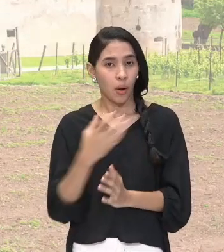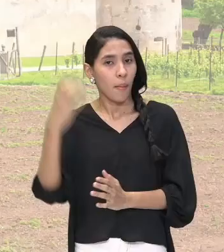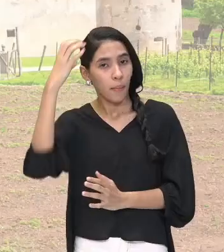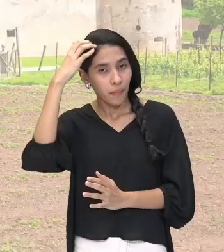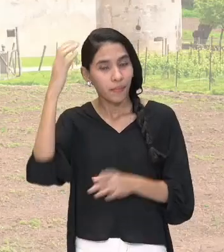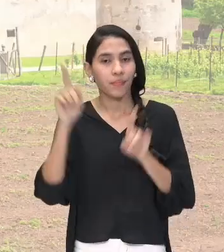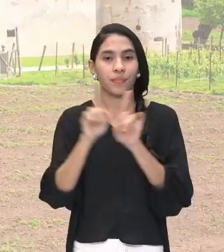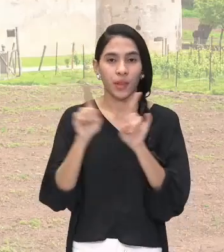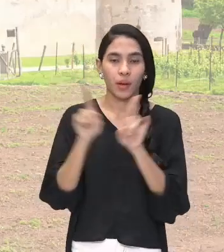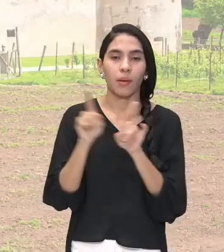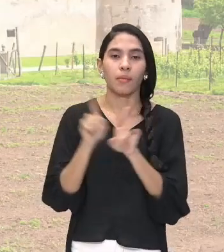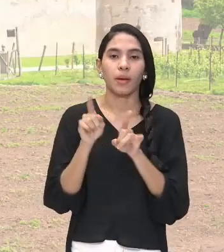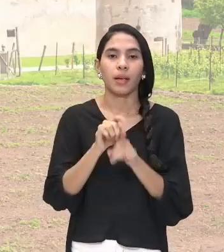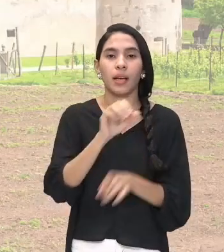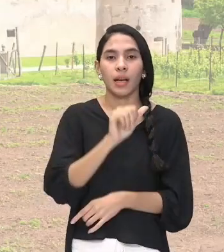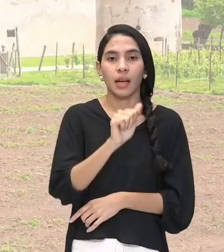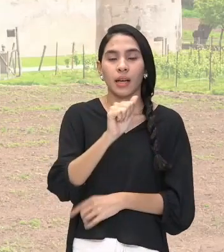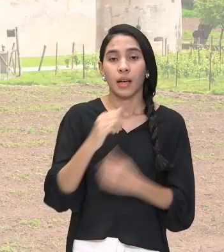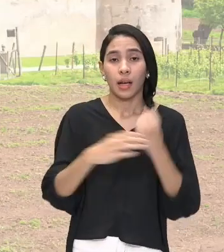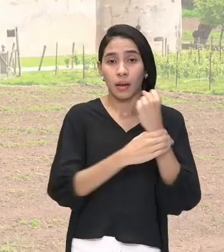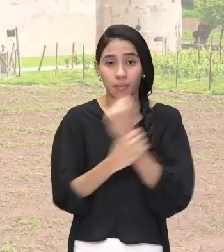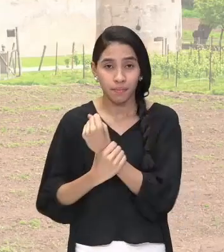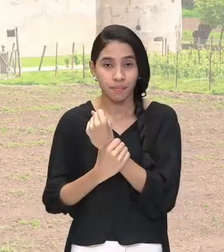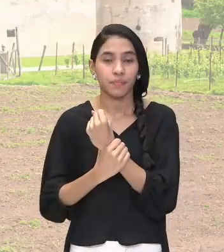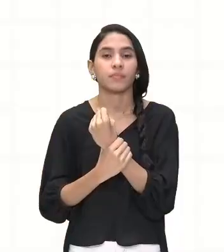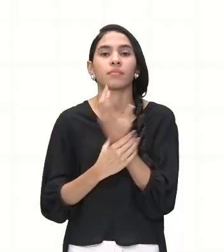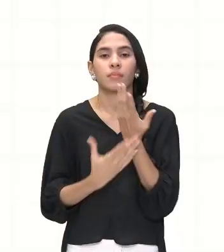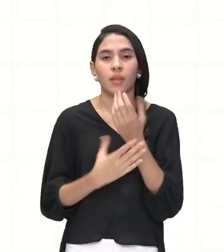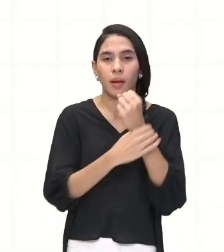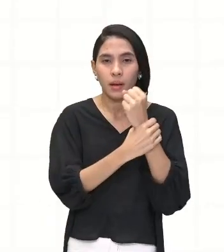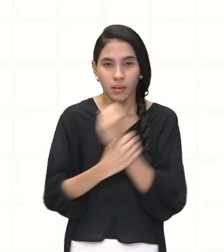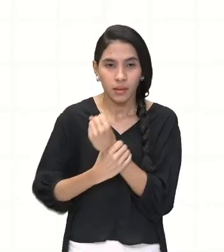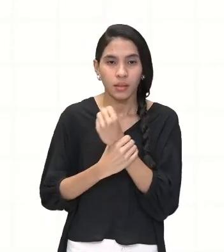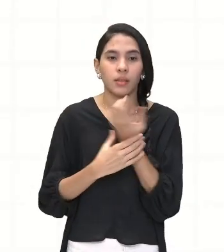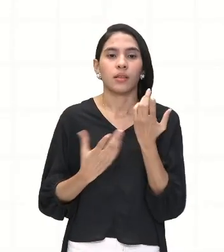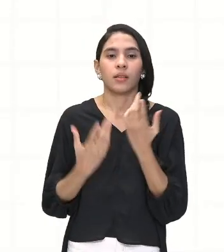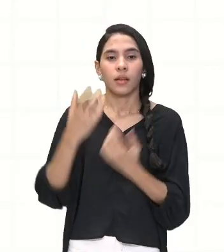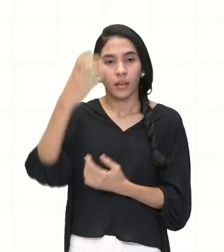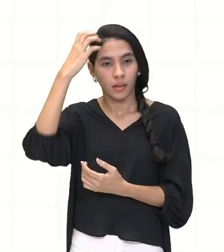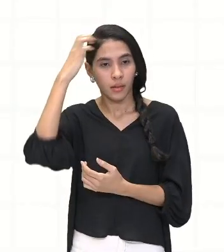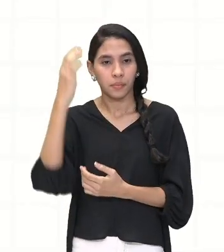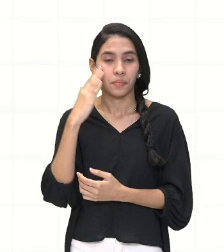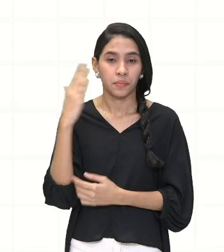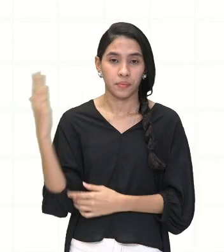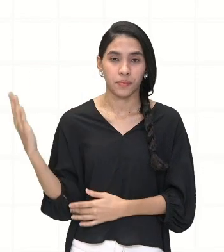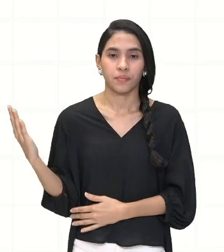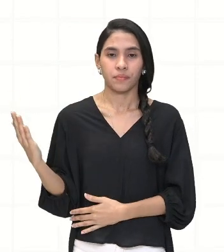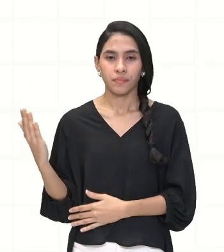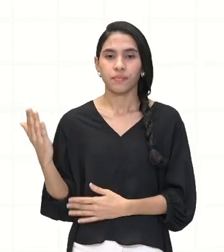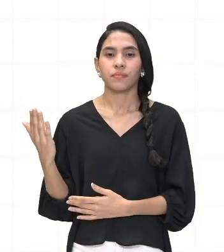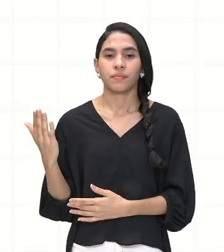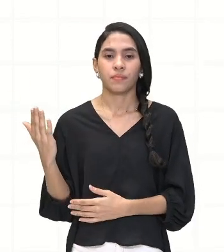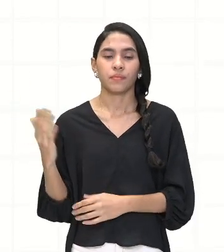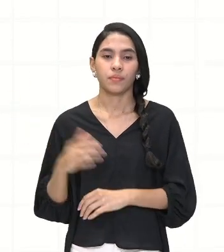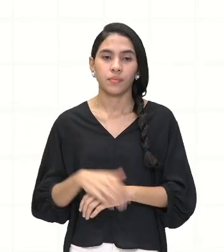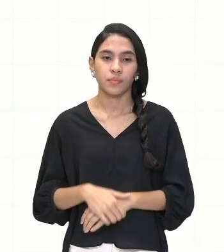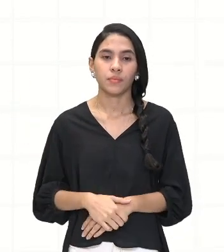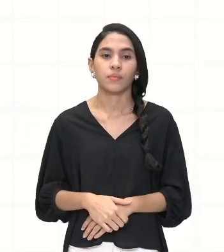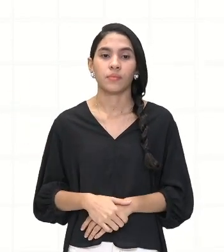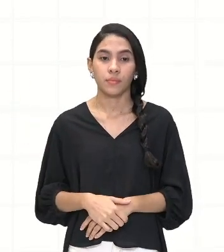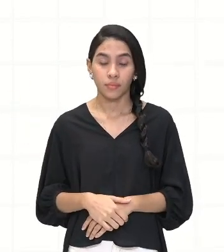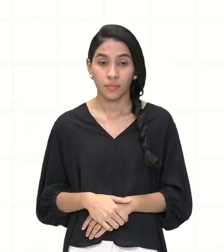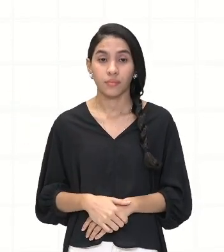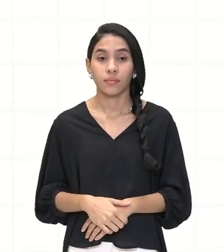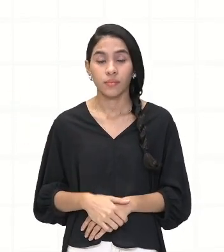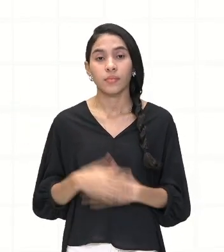também absolutistas, que é um tipo de monarquia que vai vigorar posteriormente. Então,